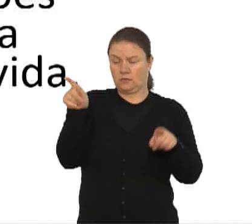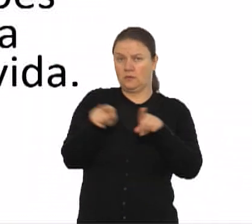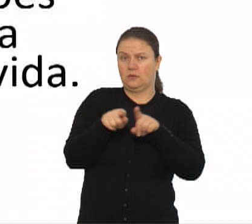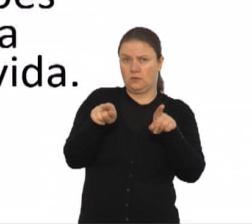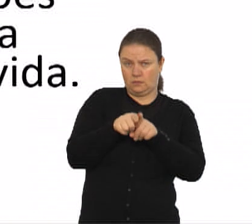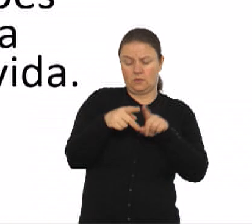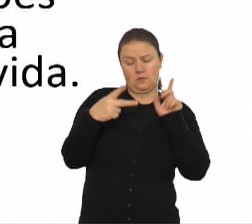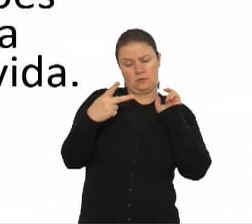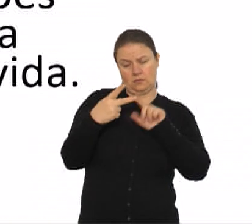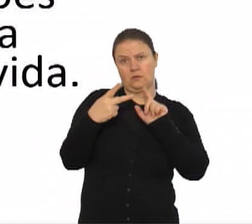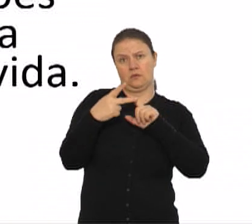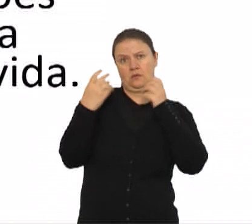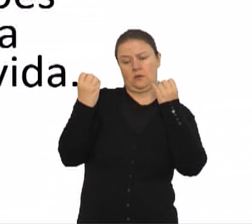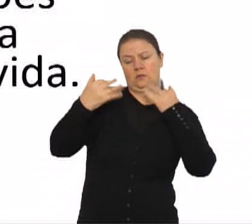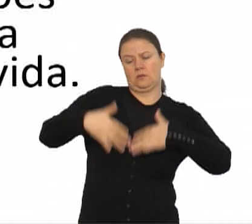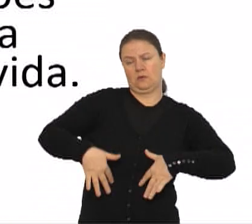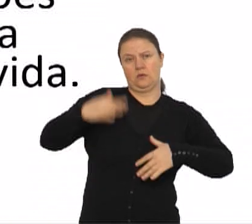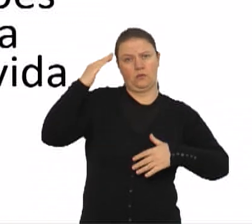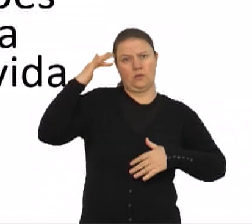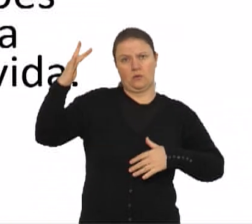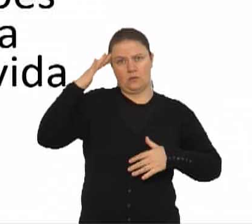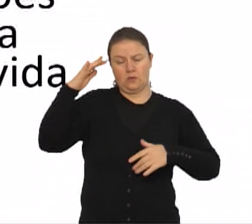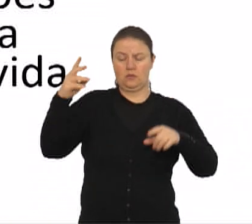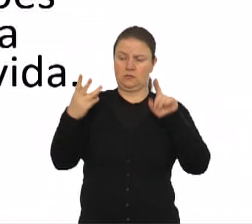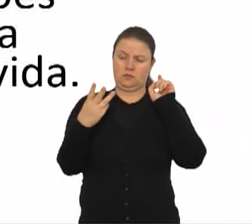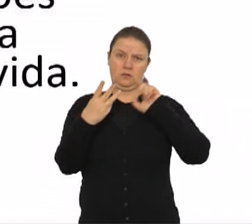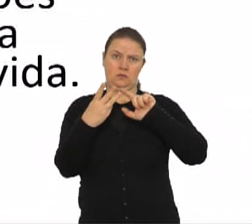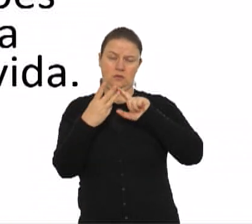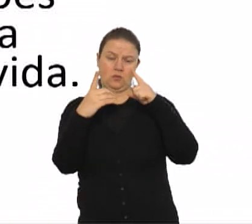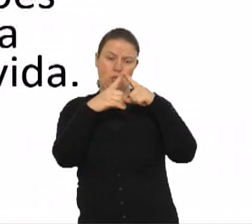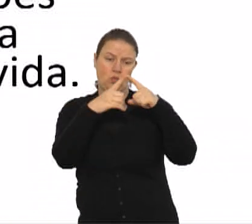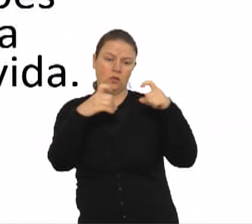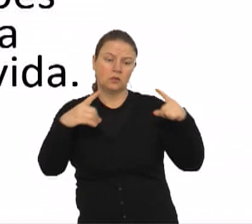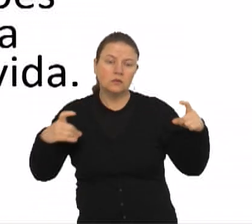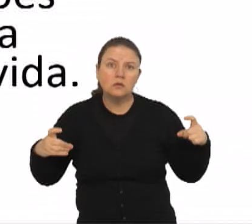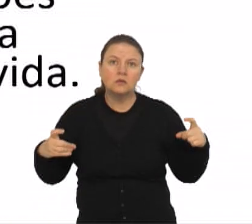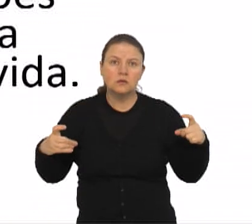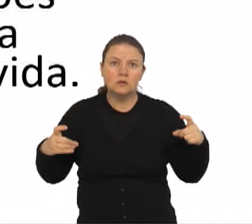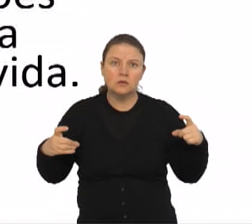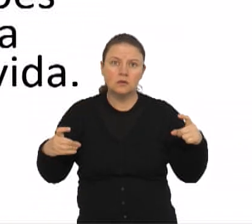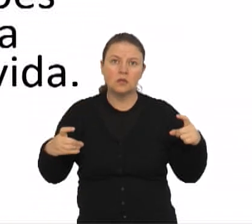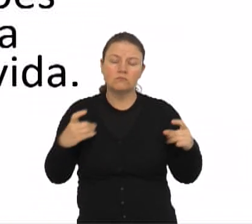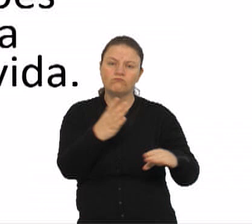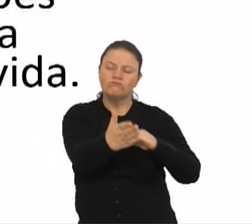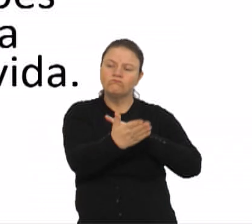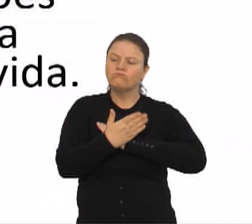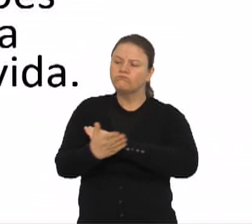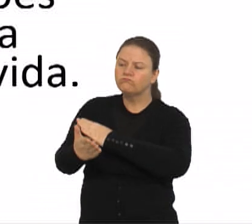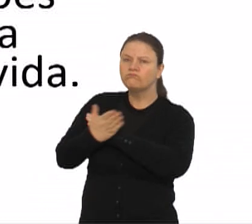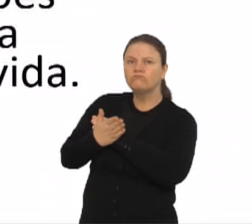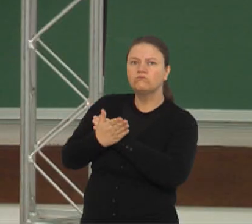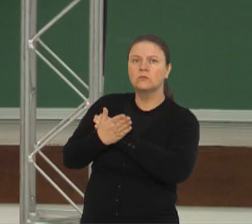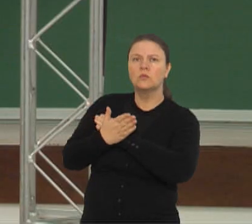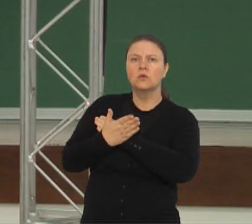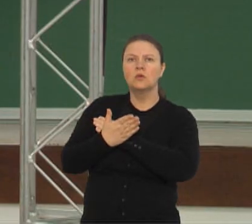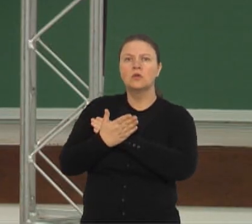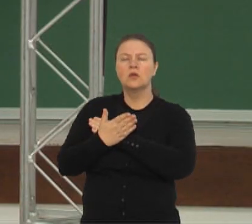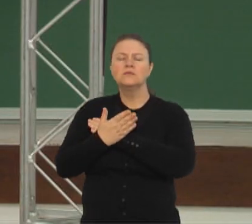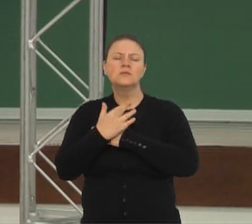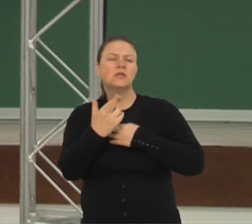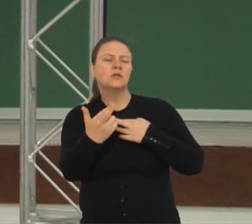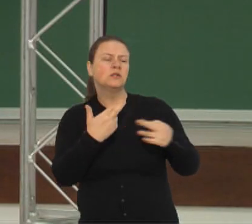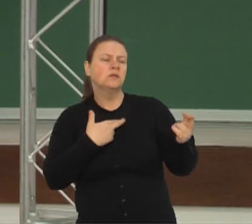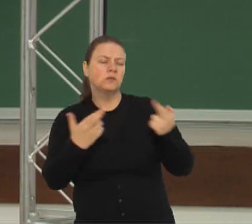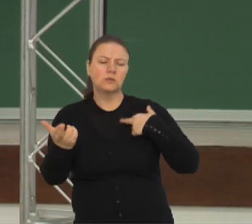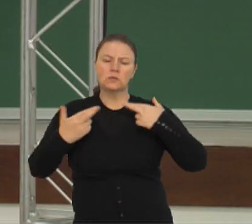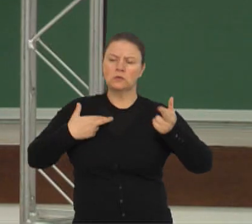explicações filosóficas e científicas, que ajudam a responder às grandes questões da vida. Olha